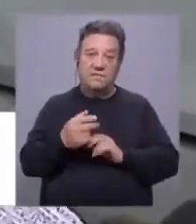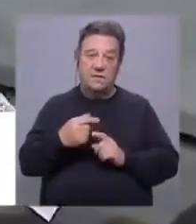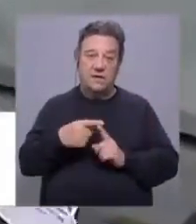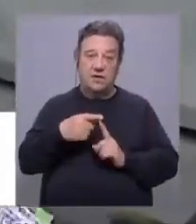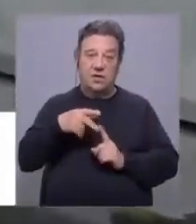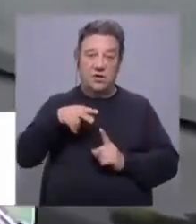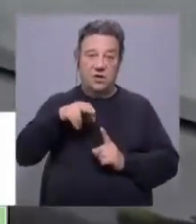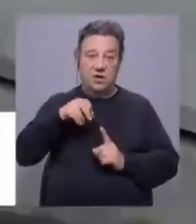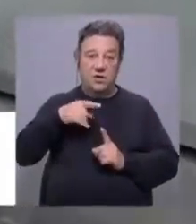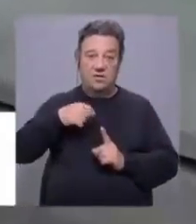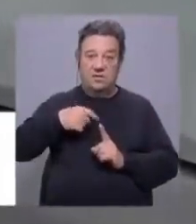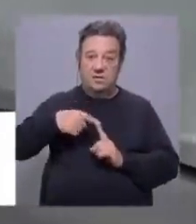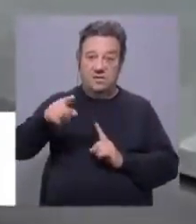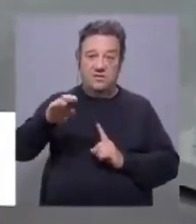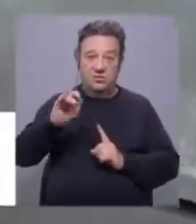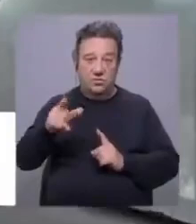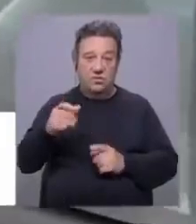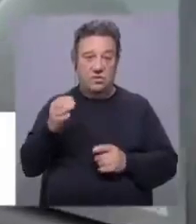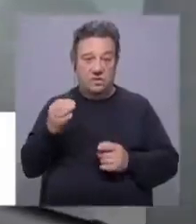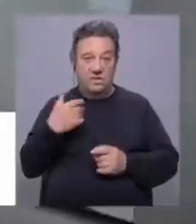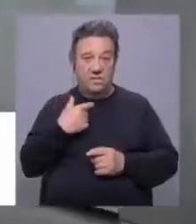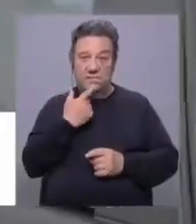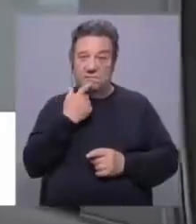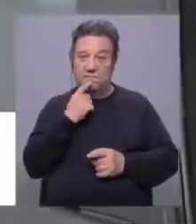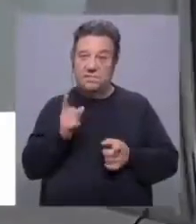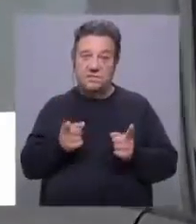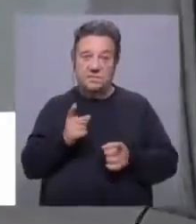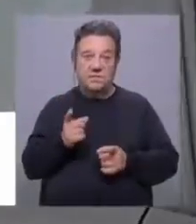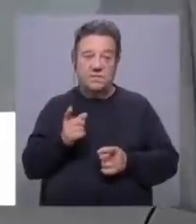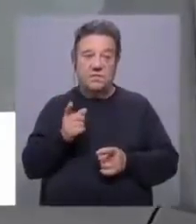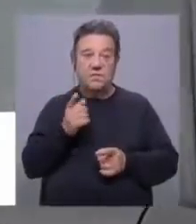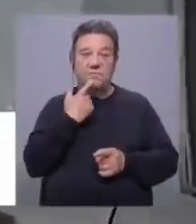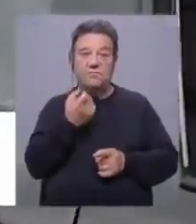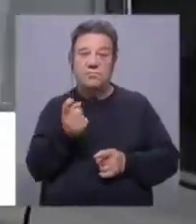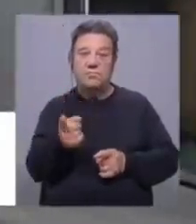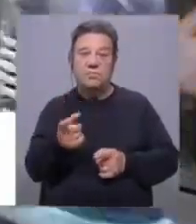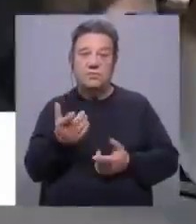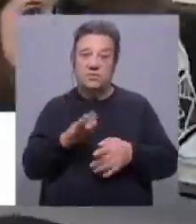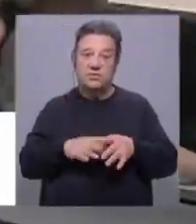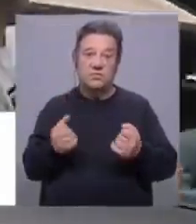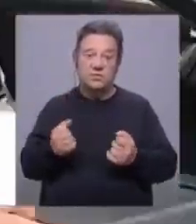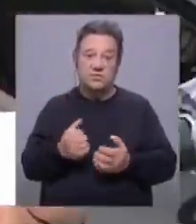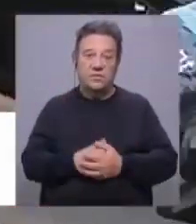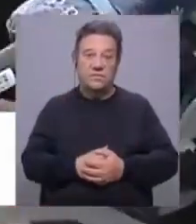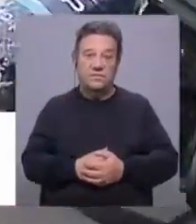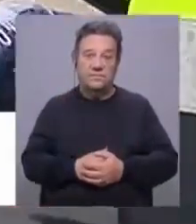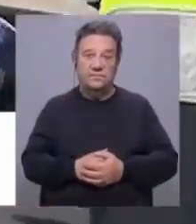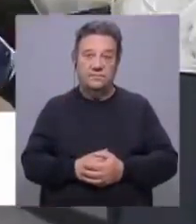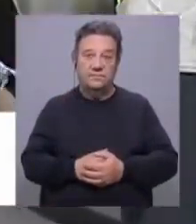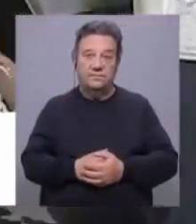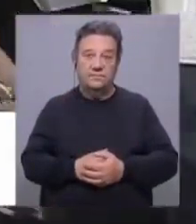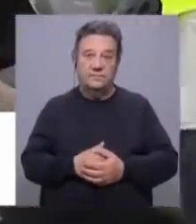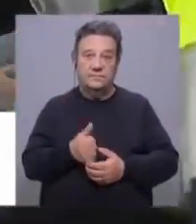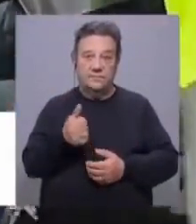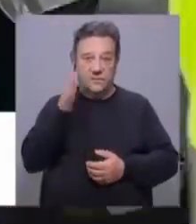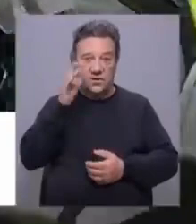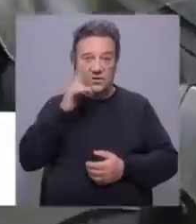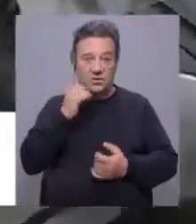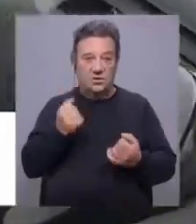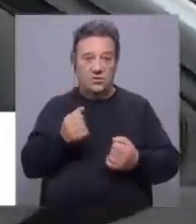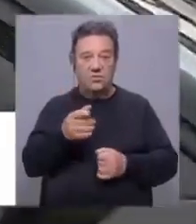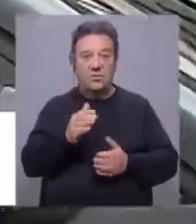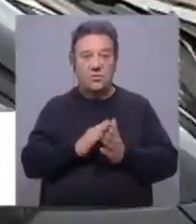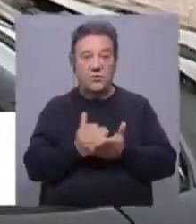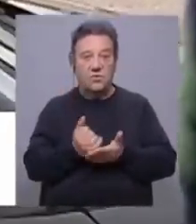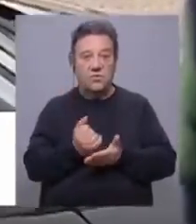norte para sul. E é isso mesmo que vamos perceber, o que é perguntado aos condutores. Boa tarde, Sr. Condutor, os seus documentos, por